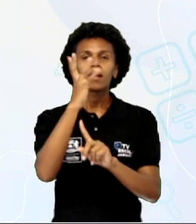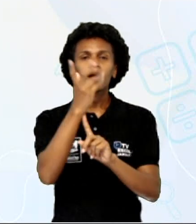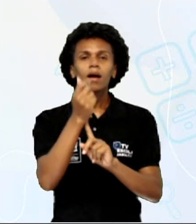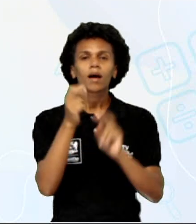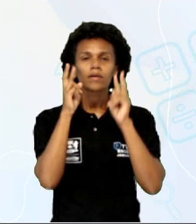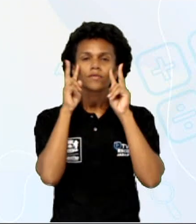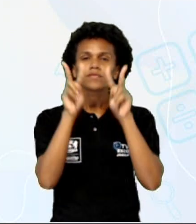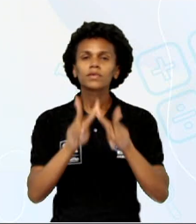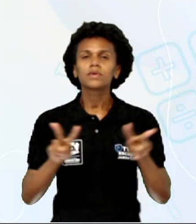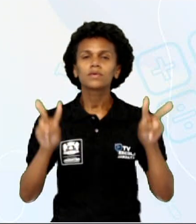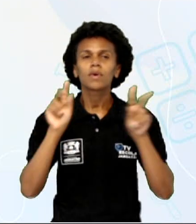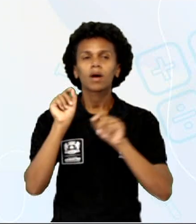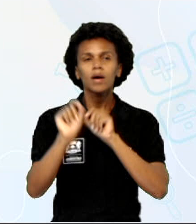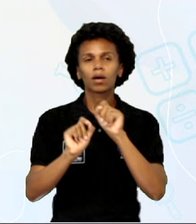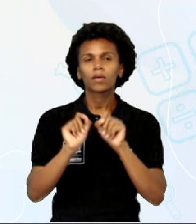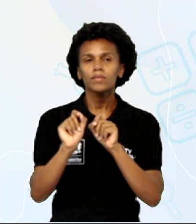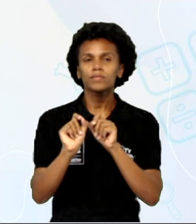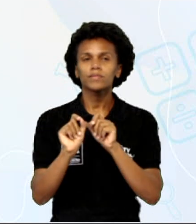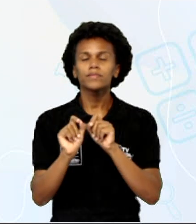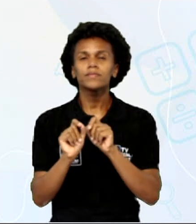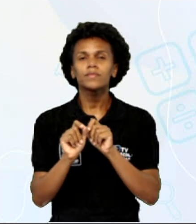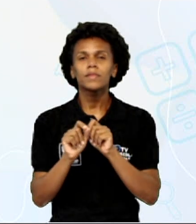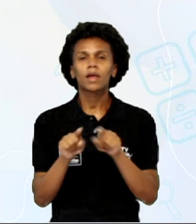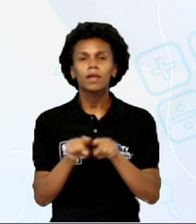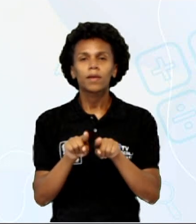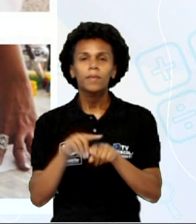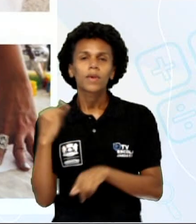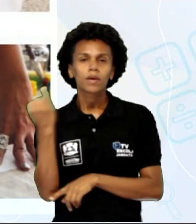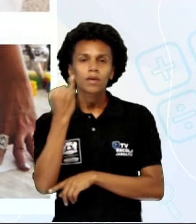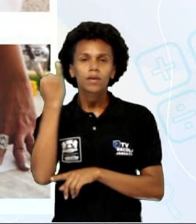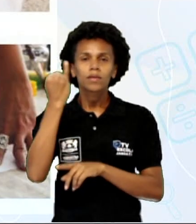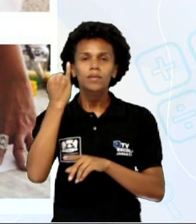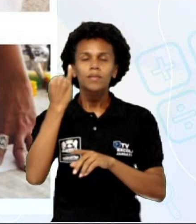a gente também viu a importância das artes visuais na escola.